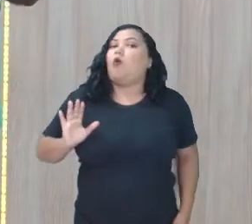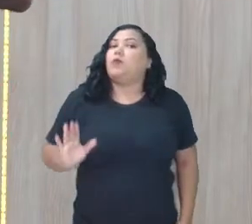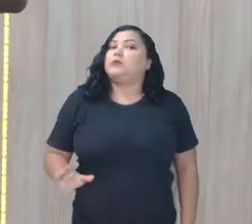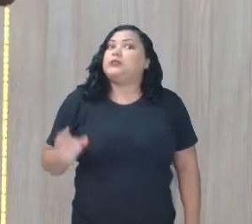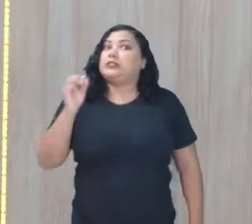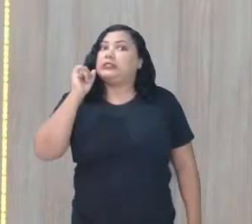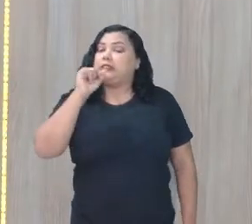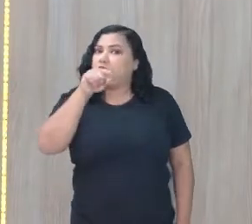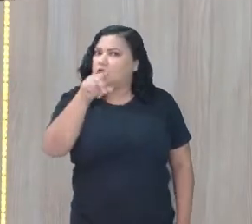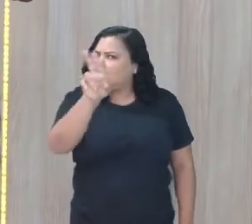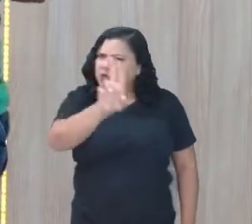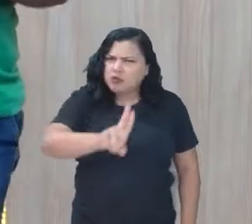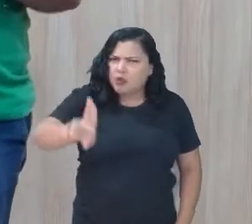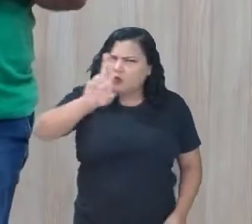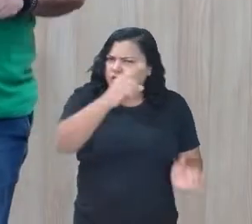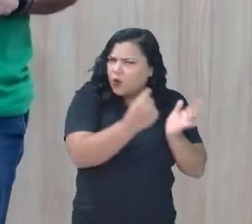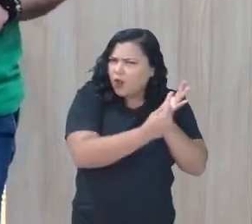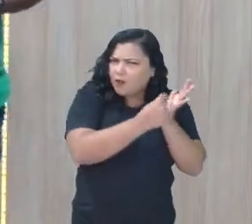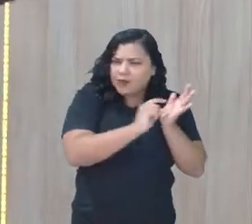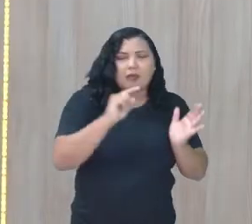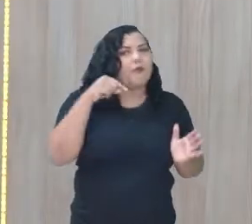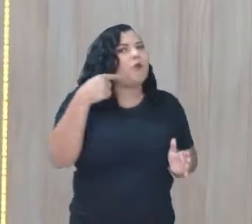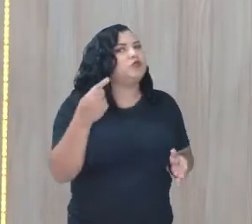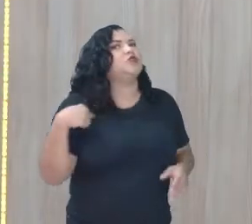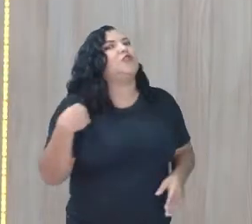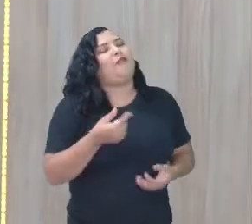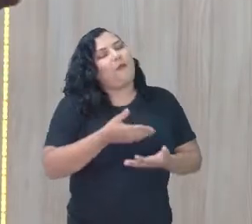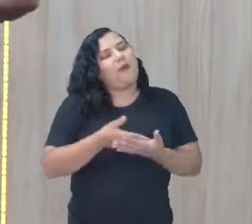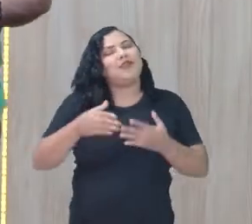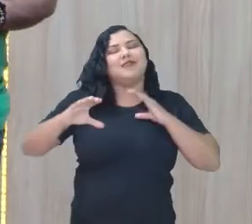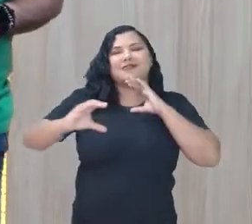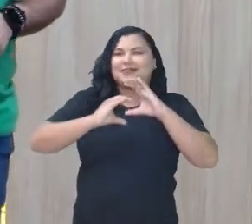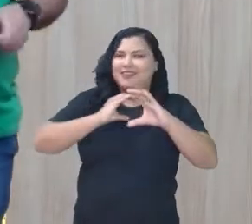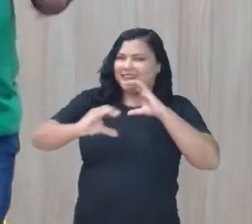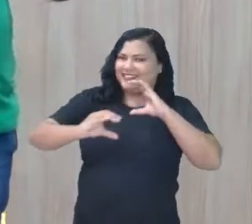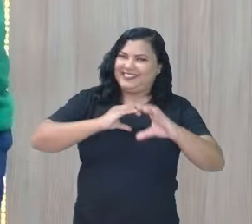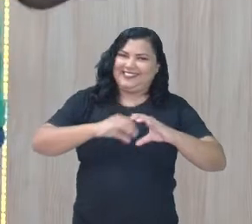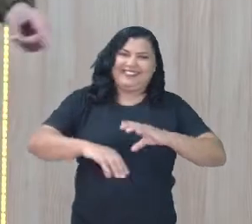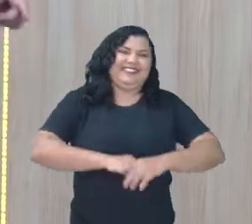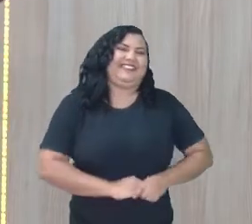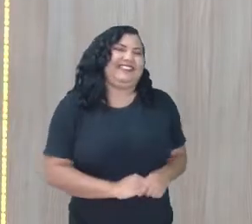começarem a acessar o aplicativo mais na frente, participar, a gente vai cantar para vocês,